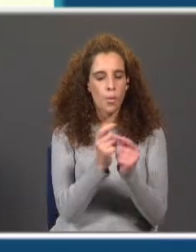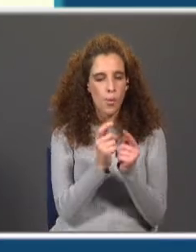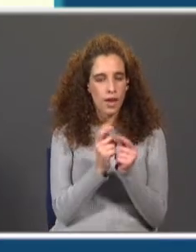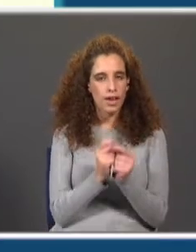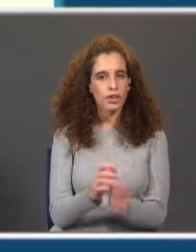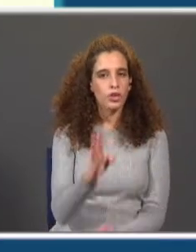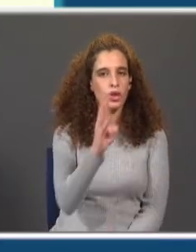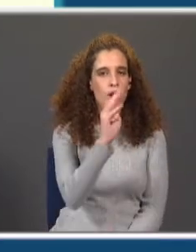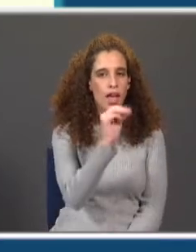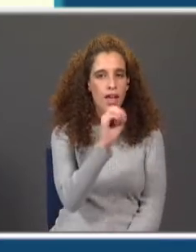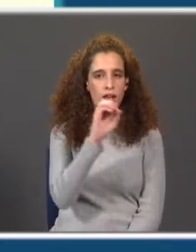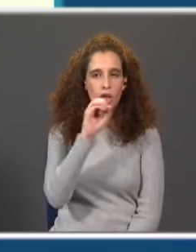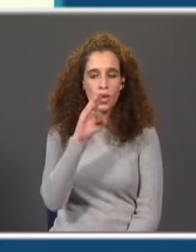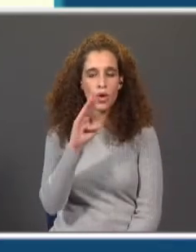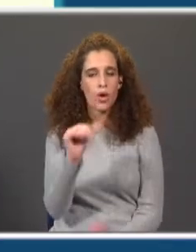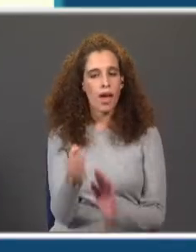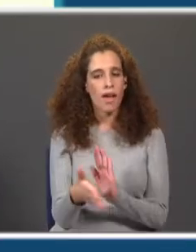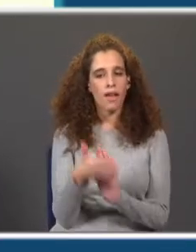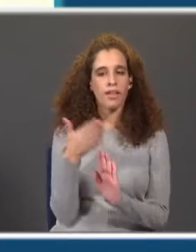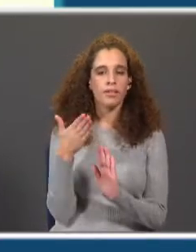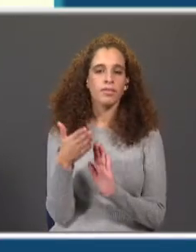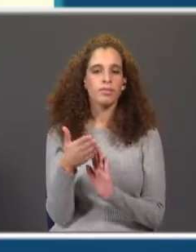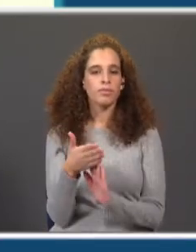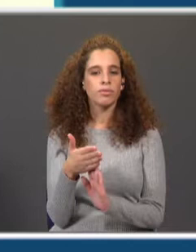um SOS.